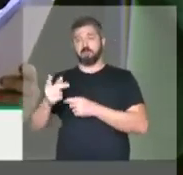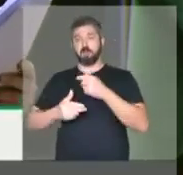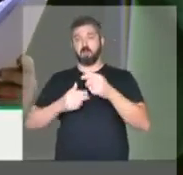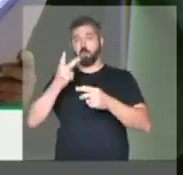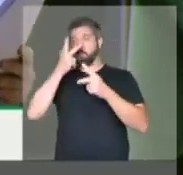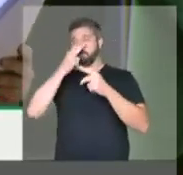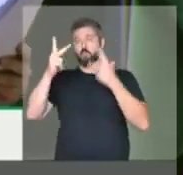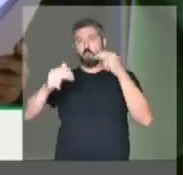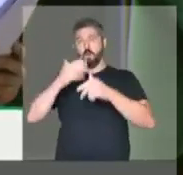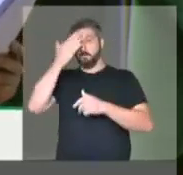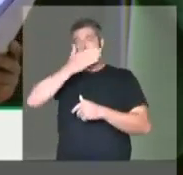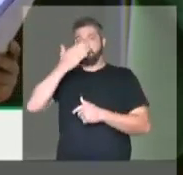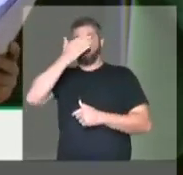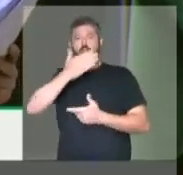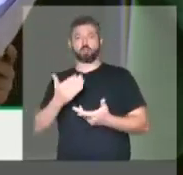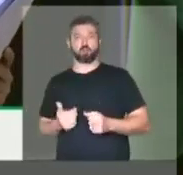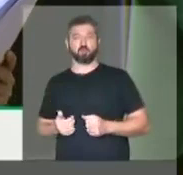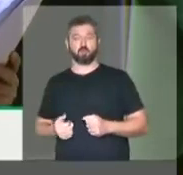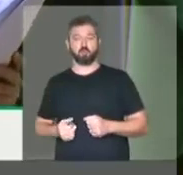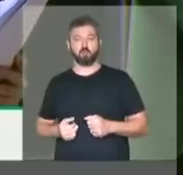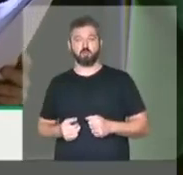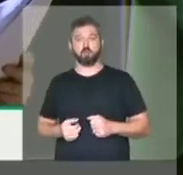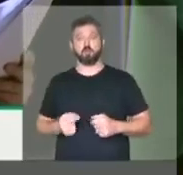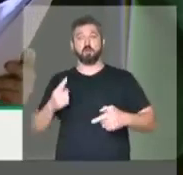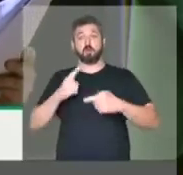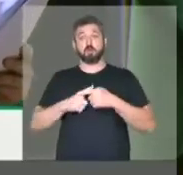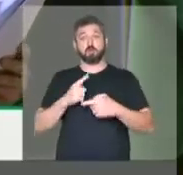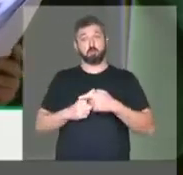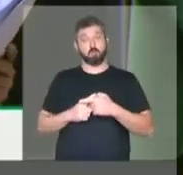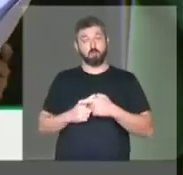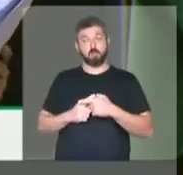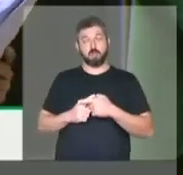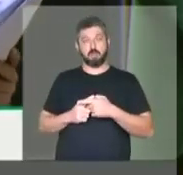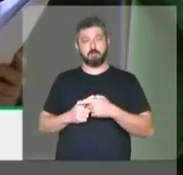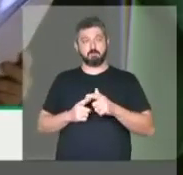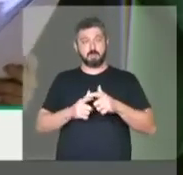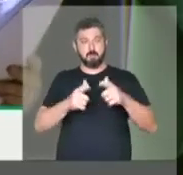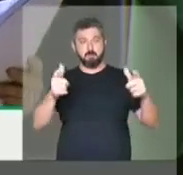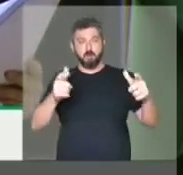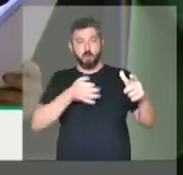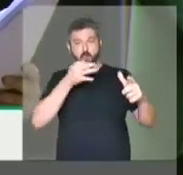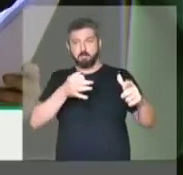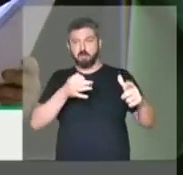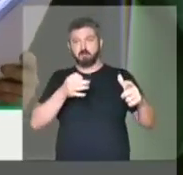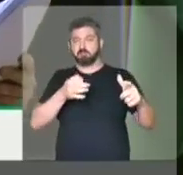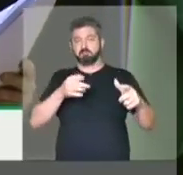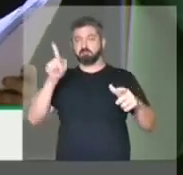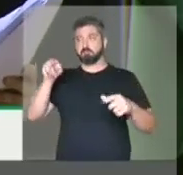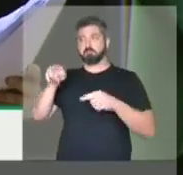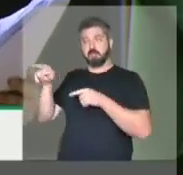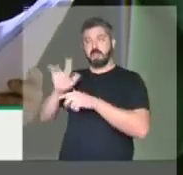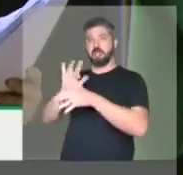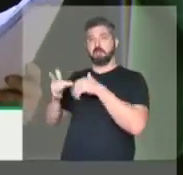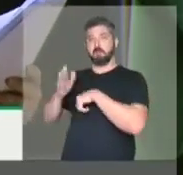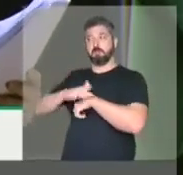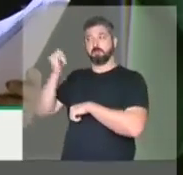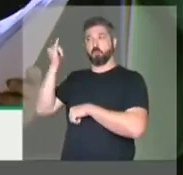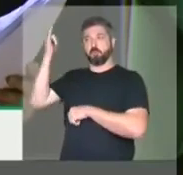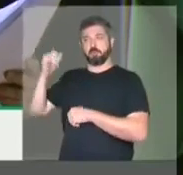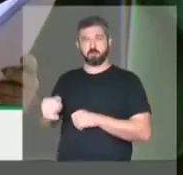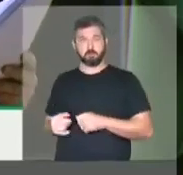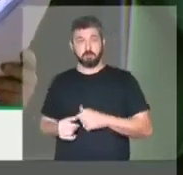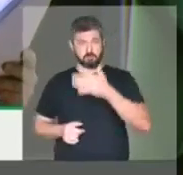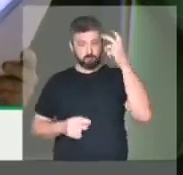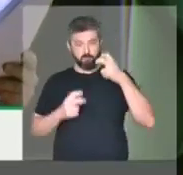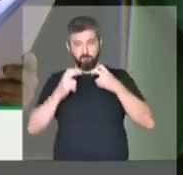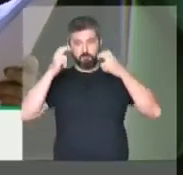prostituídas para não se indispor com aquilo que supõe ser a maioria. Para os que se impõem a